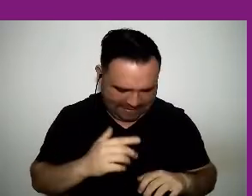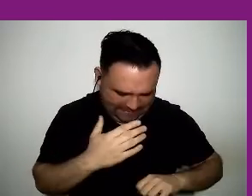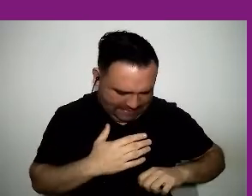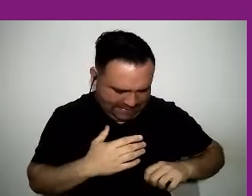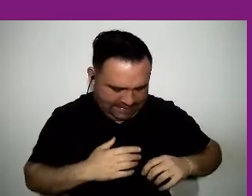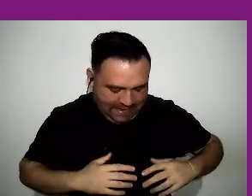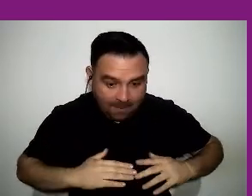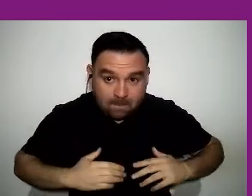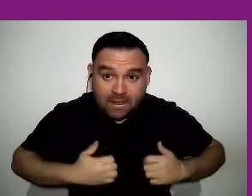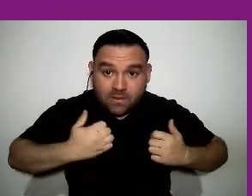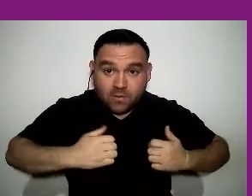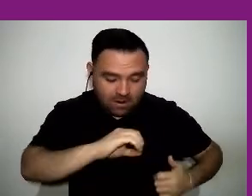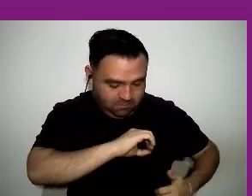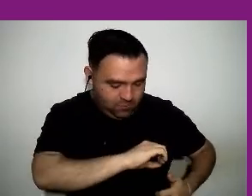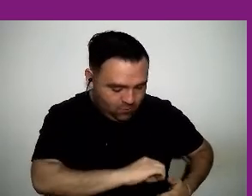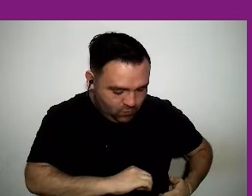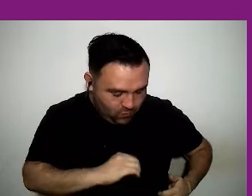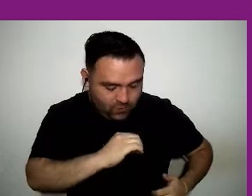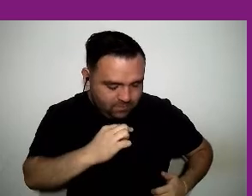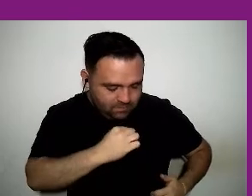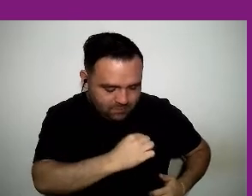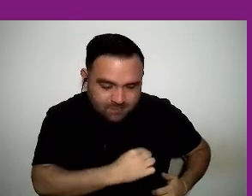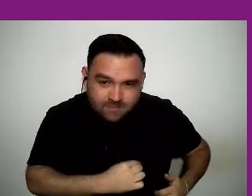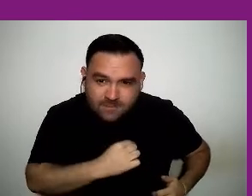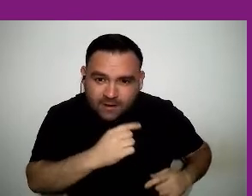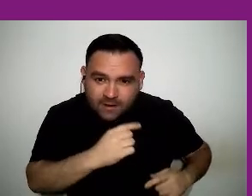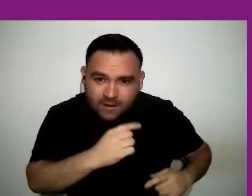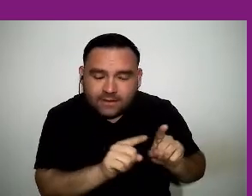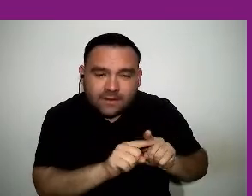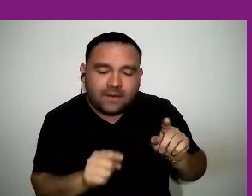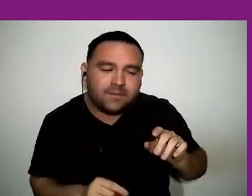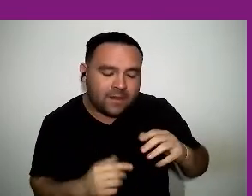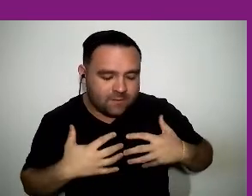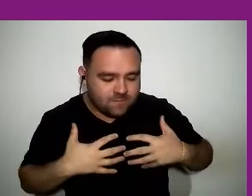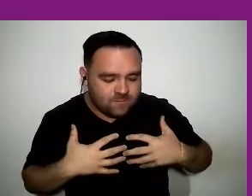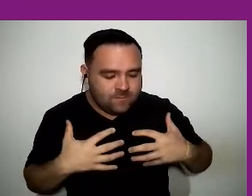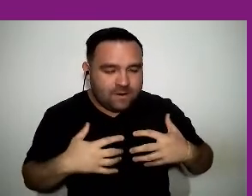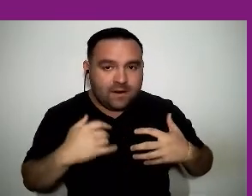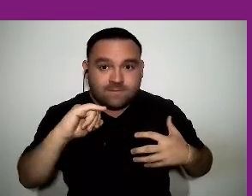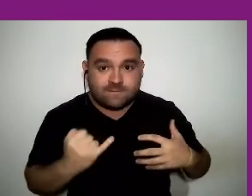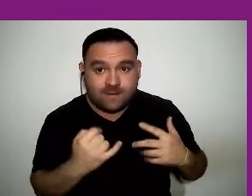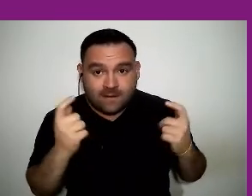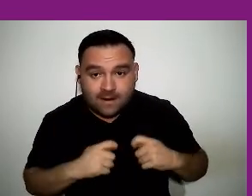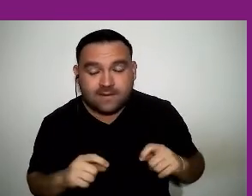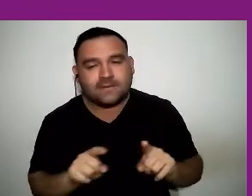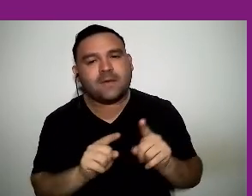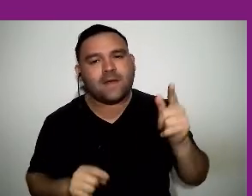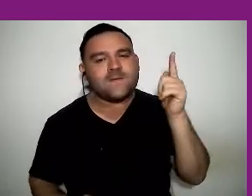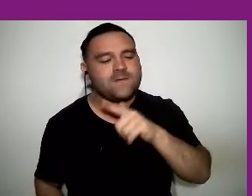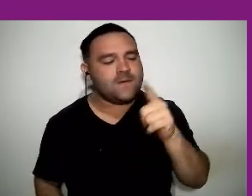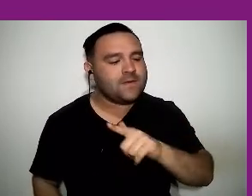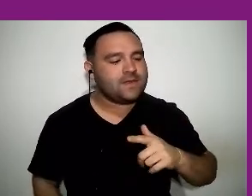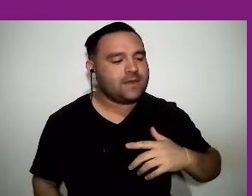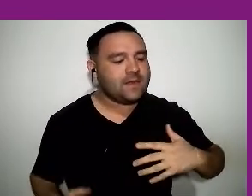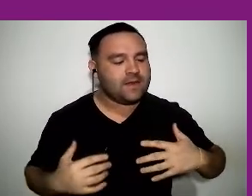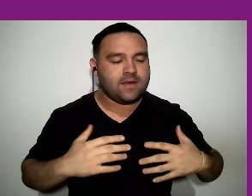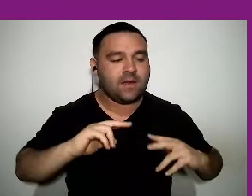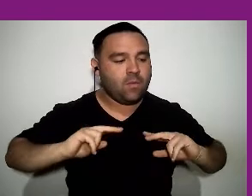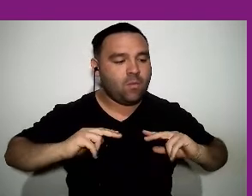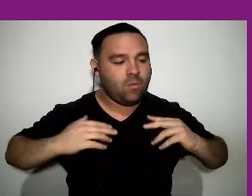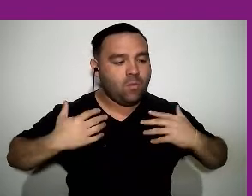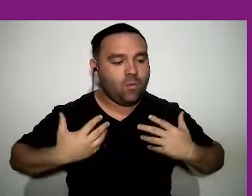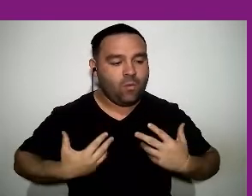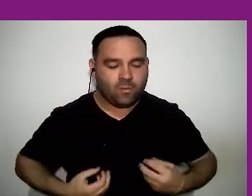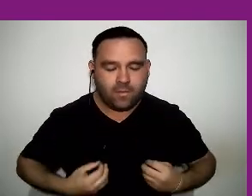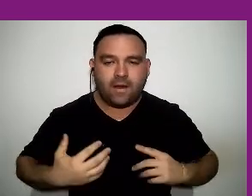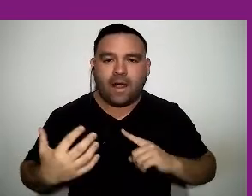alvéolo e você aproveitar a esterese pulmonar, você pode conseguir ventilar o pulmão nas